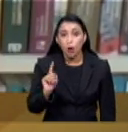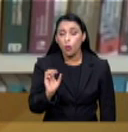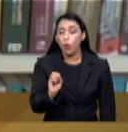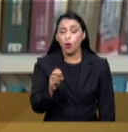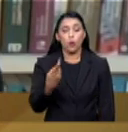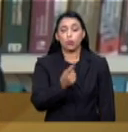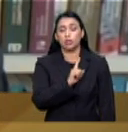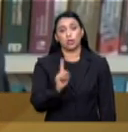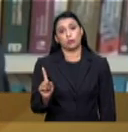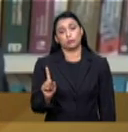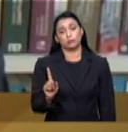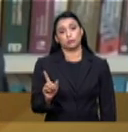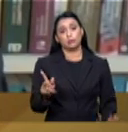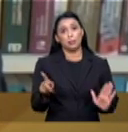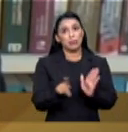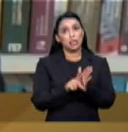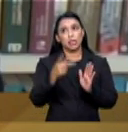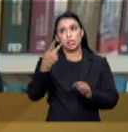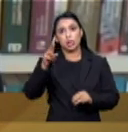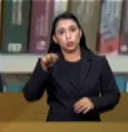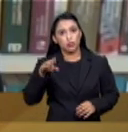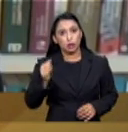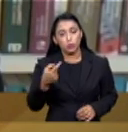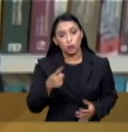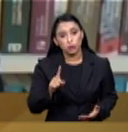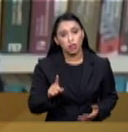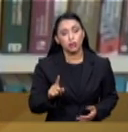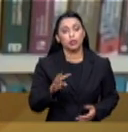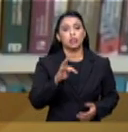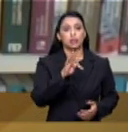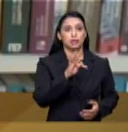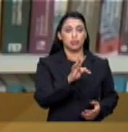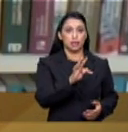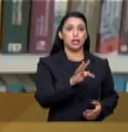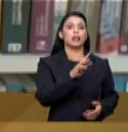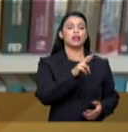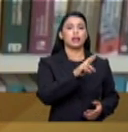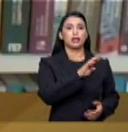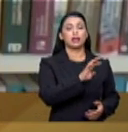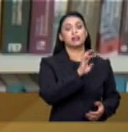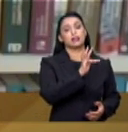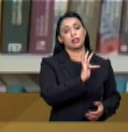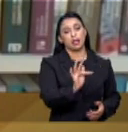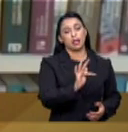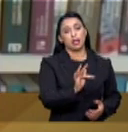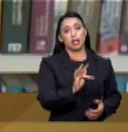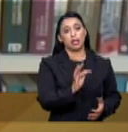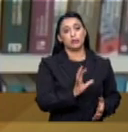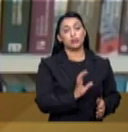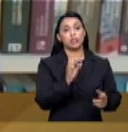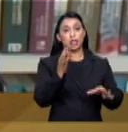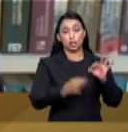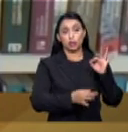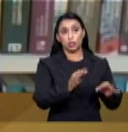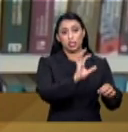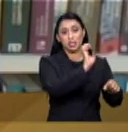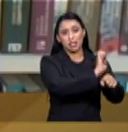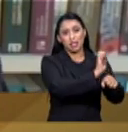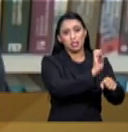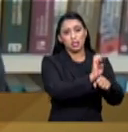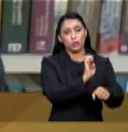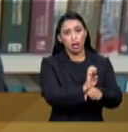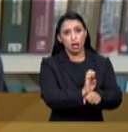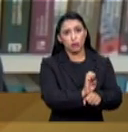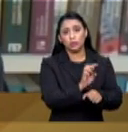entendimento do TRF de origem, nós vamos ter a Justiça Estadual, não só tratando